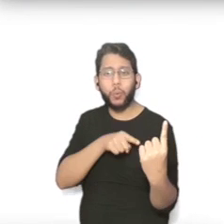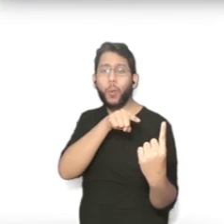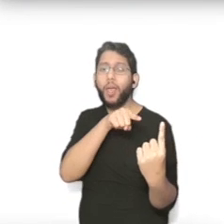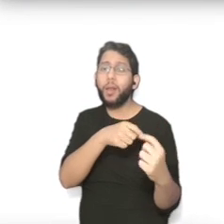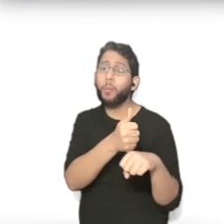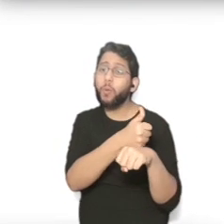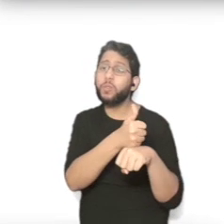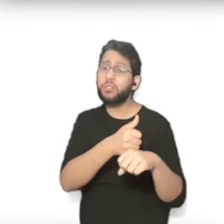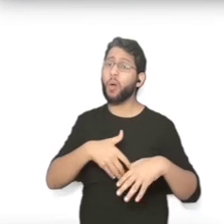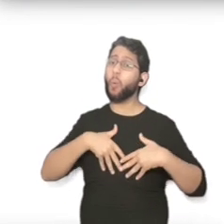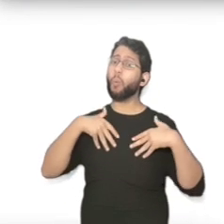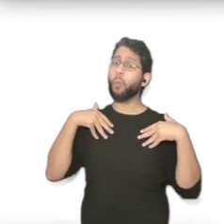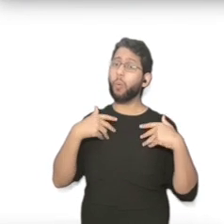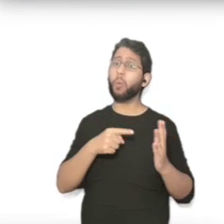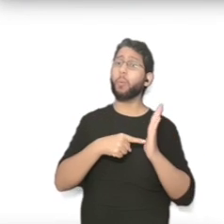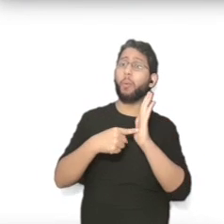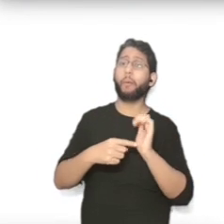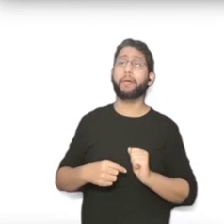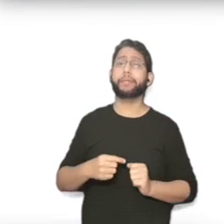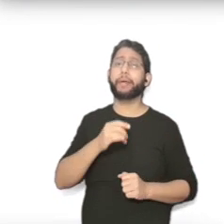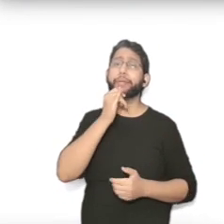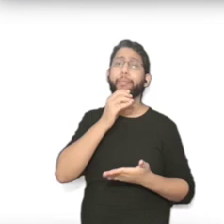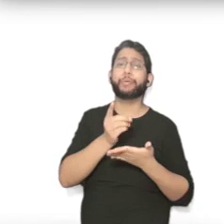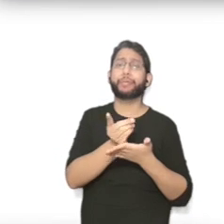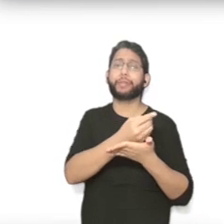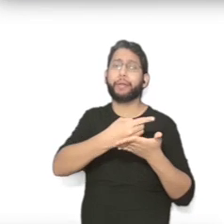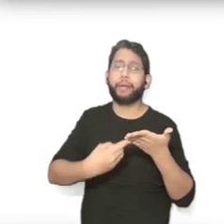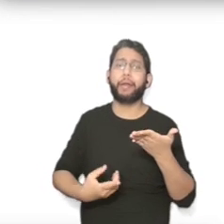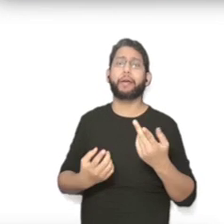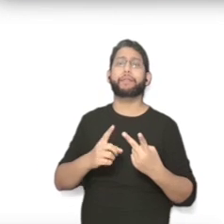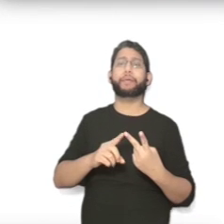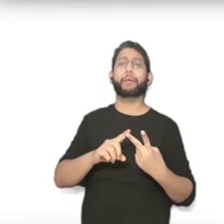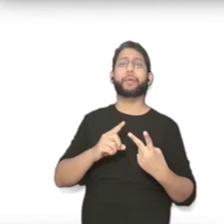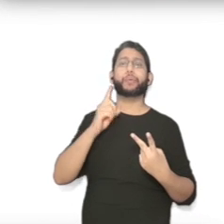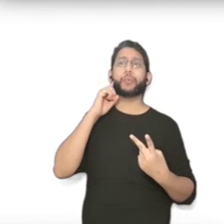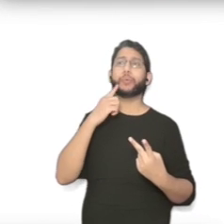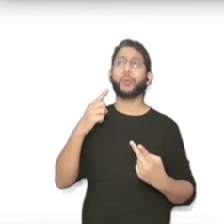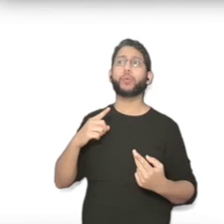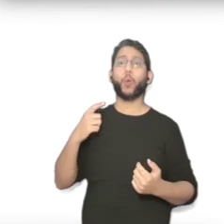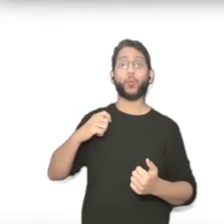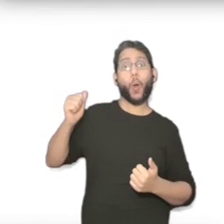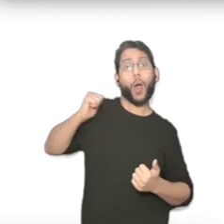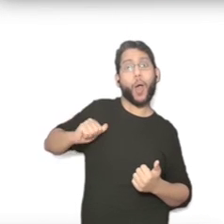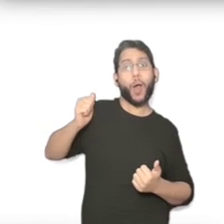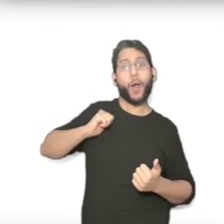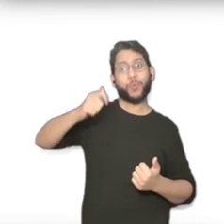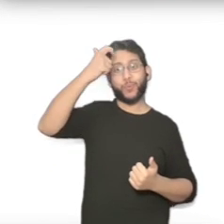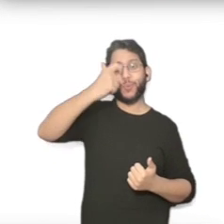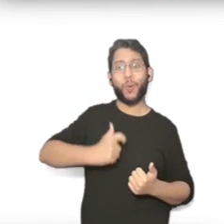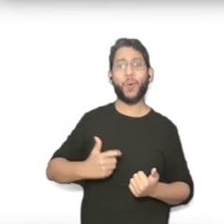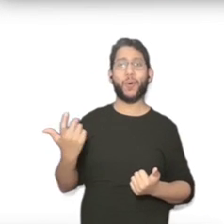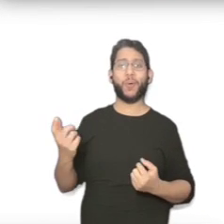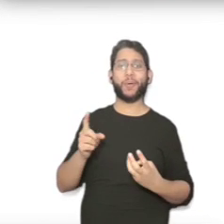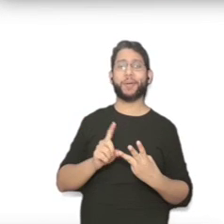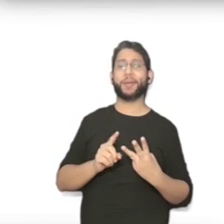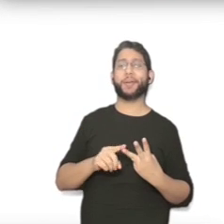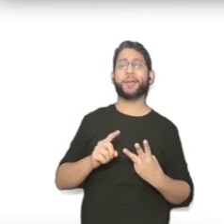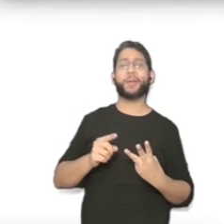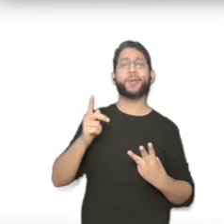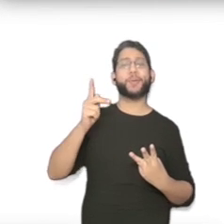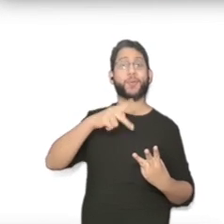posicionando como surdos pelas suas profissões cheios de orgulho, né? Design gráfico, ator,